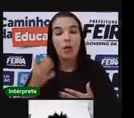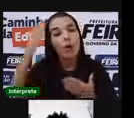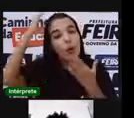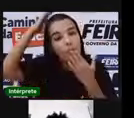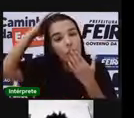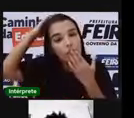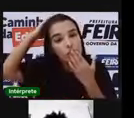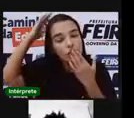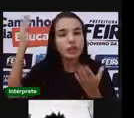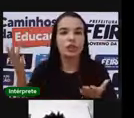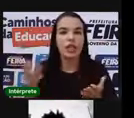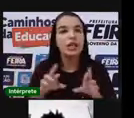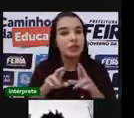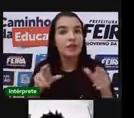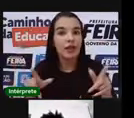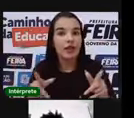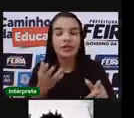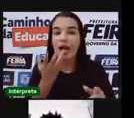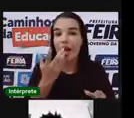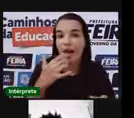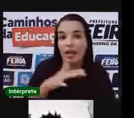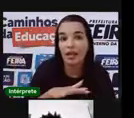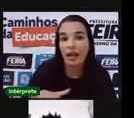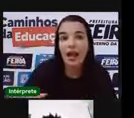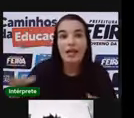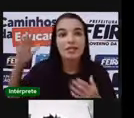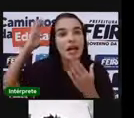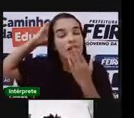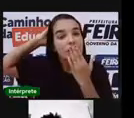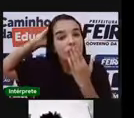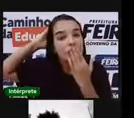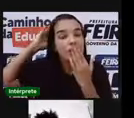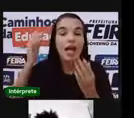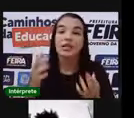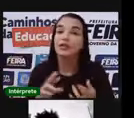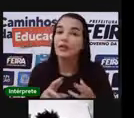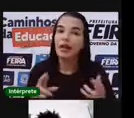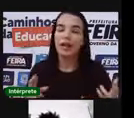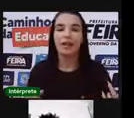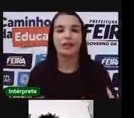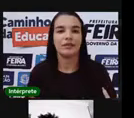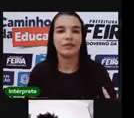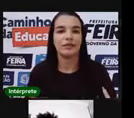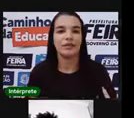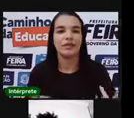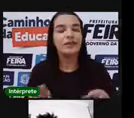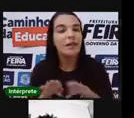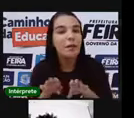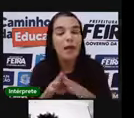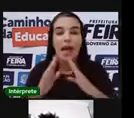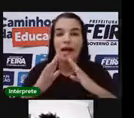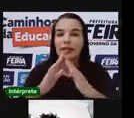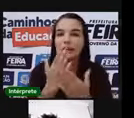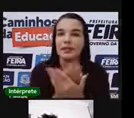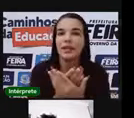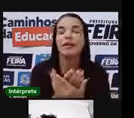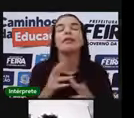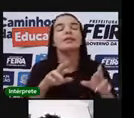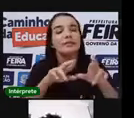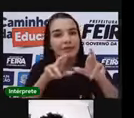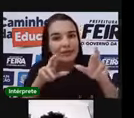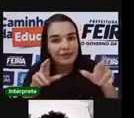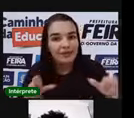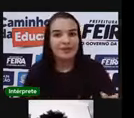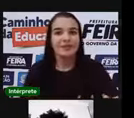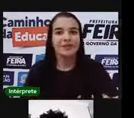a criança indígena, a escola indígena, não é? É uma outra escola, porque funciona diferente, com